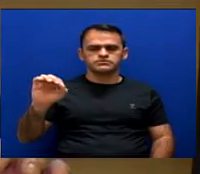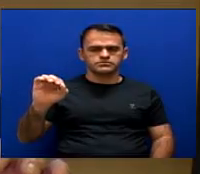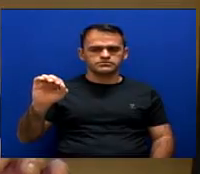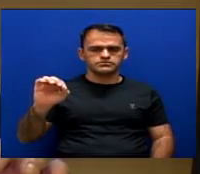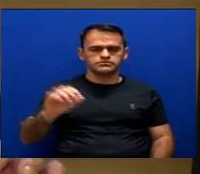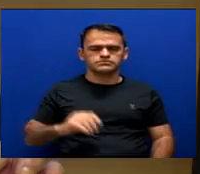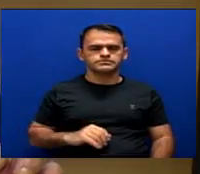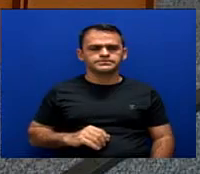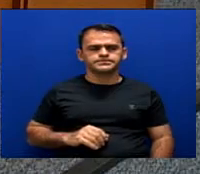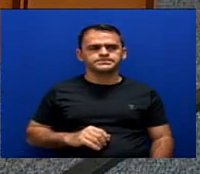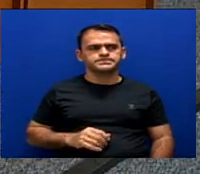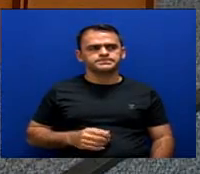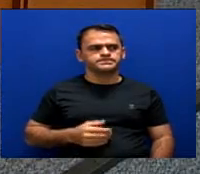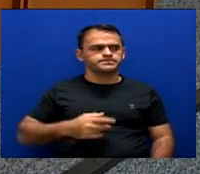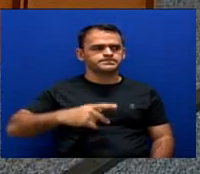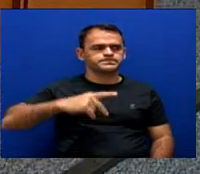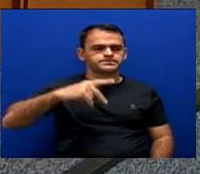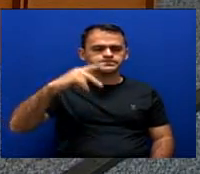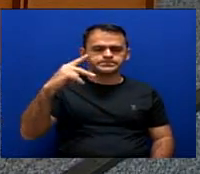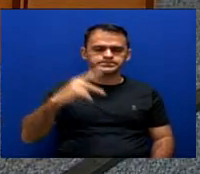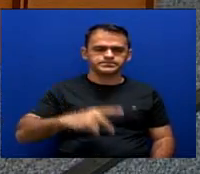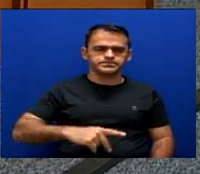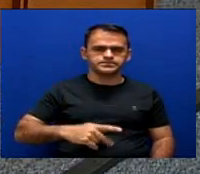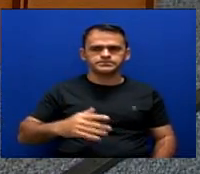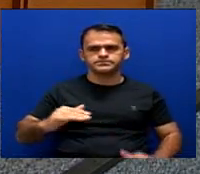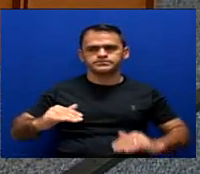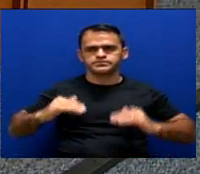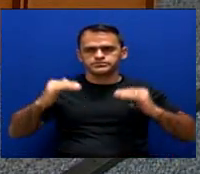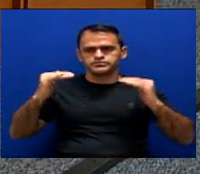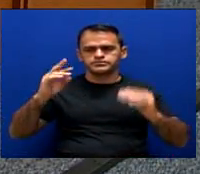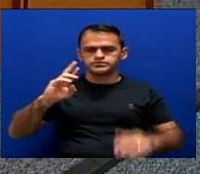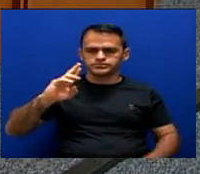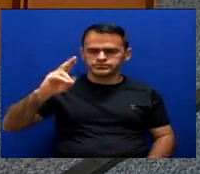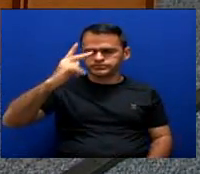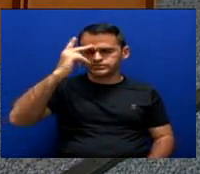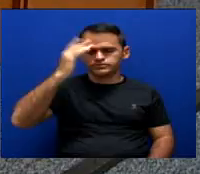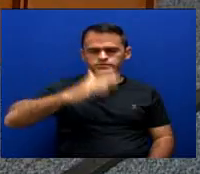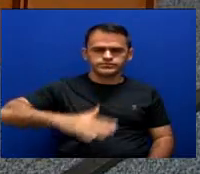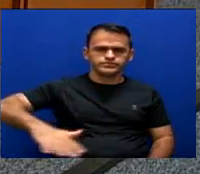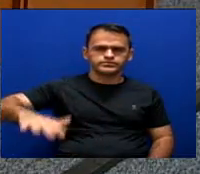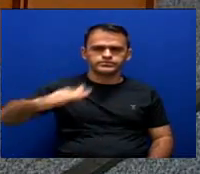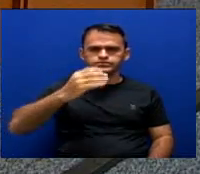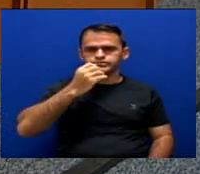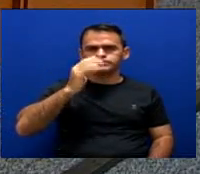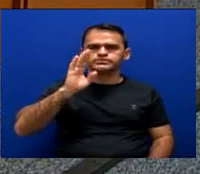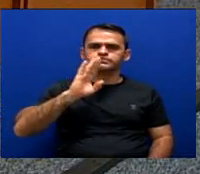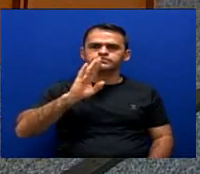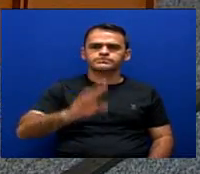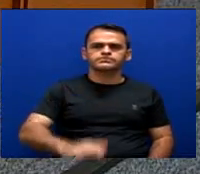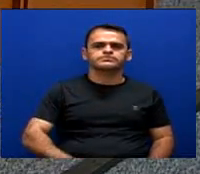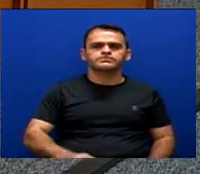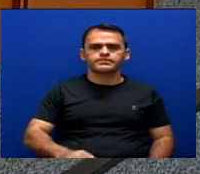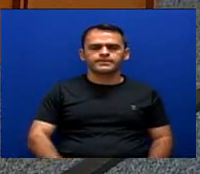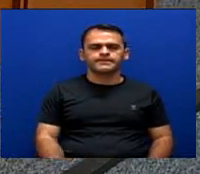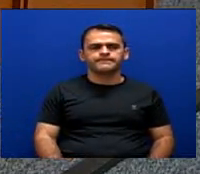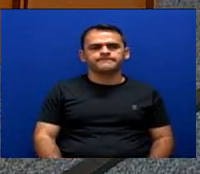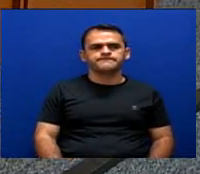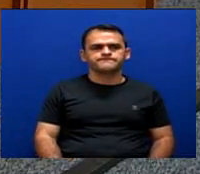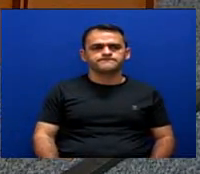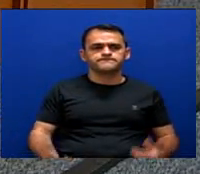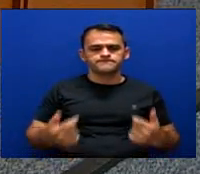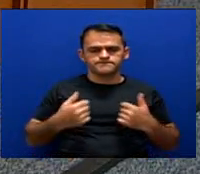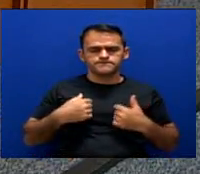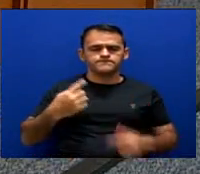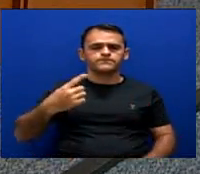senhor presidente e demais autoridades presentes público em geral boa tarde na qualidade